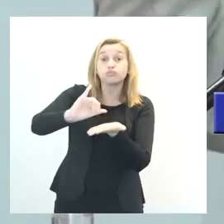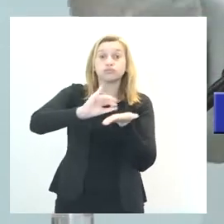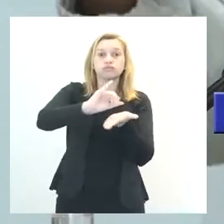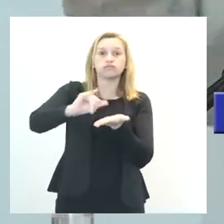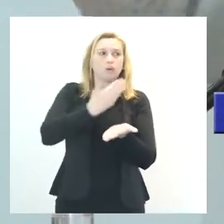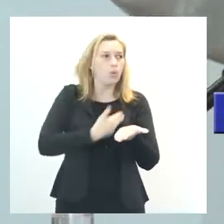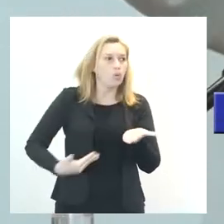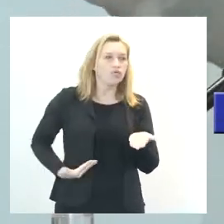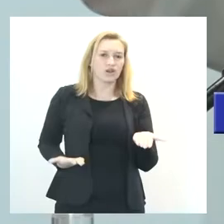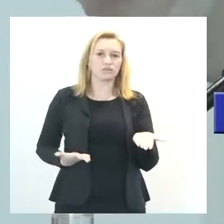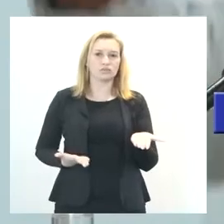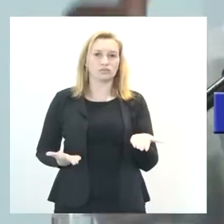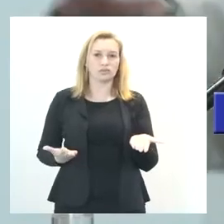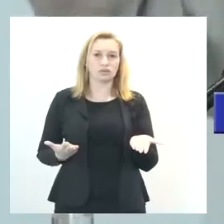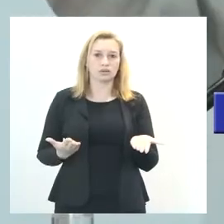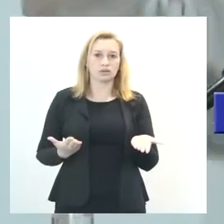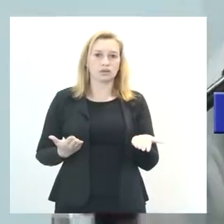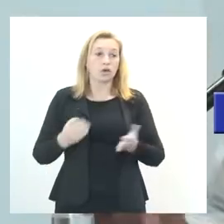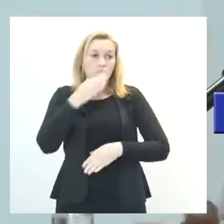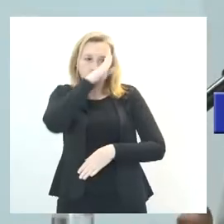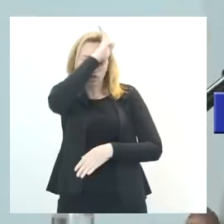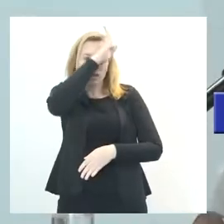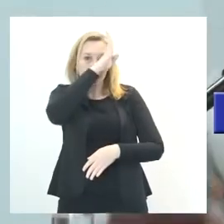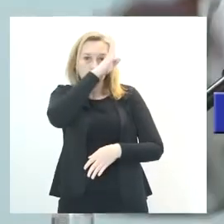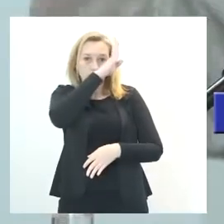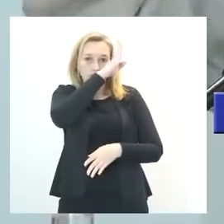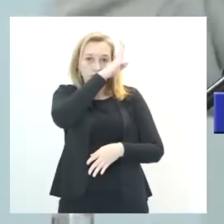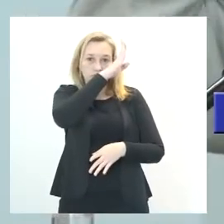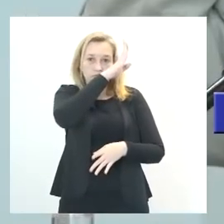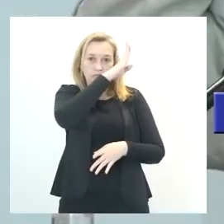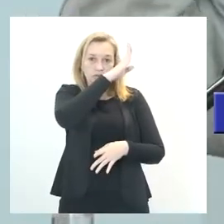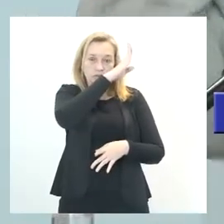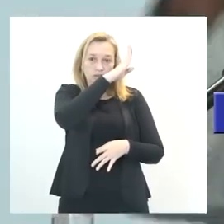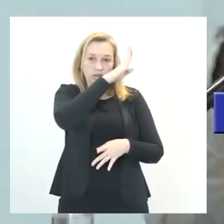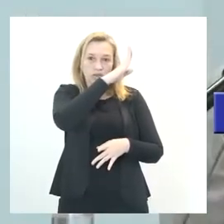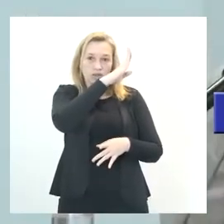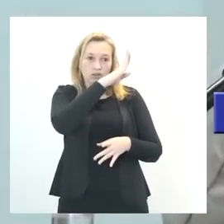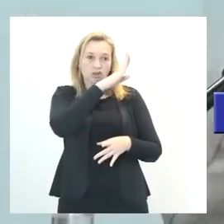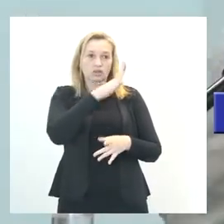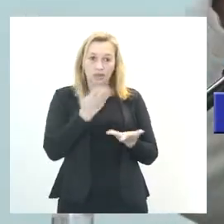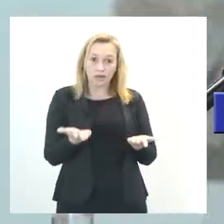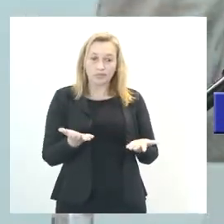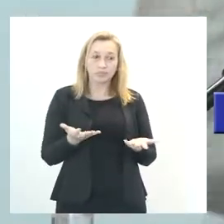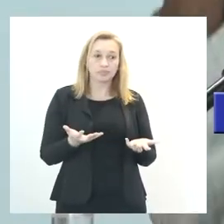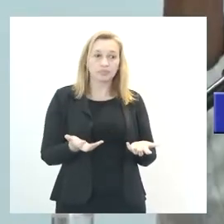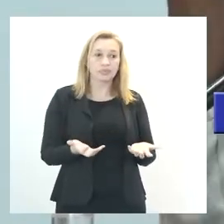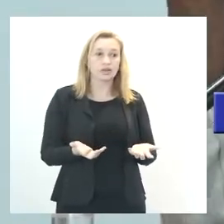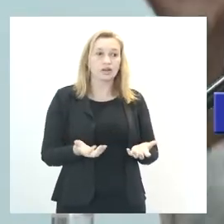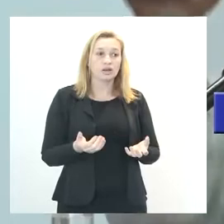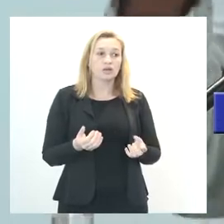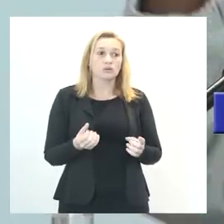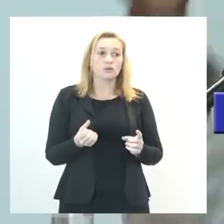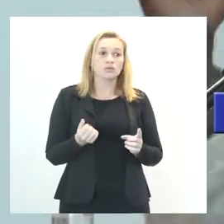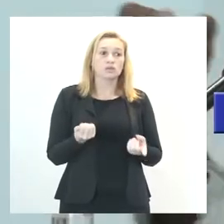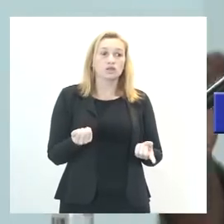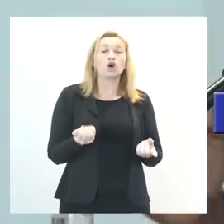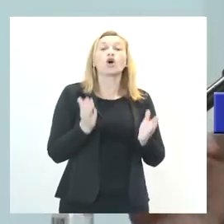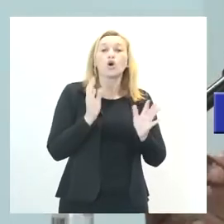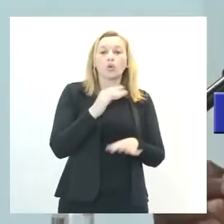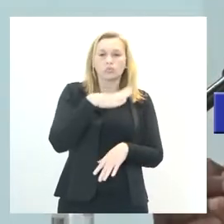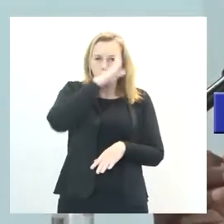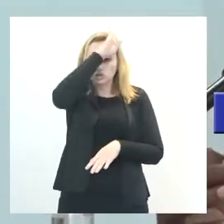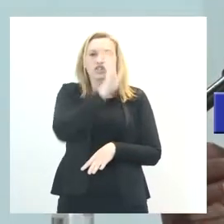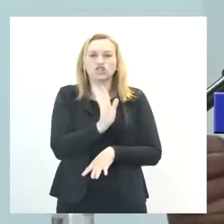reacionário juntar dinheiro com bolsonaro genocida que já falava antes que vem para a guerra na hora que tá normal que bolsonaro já